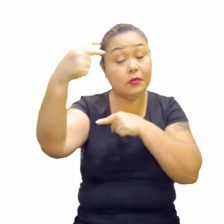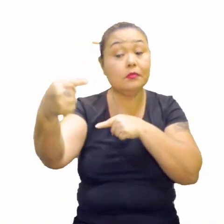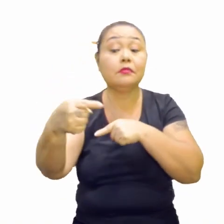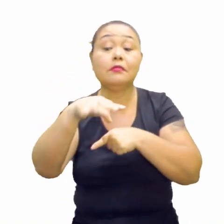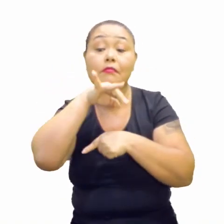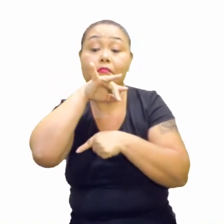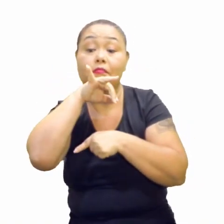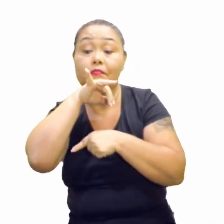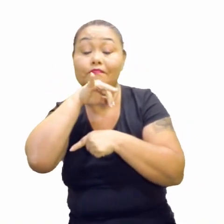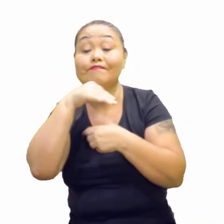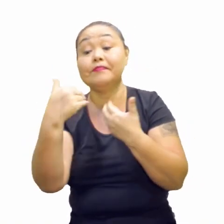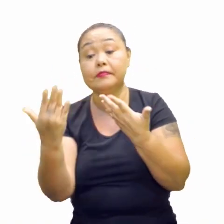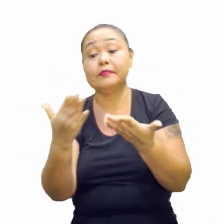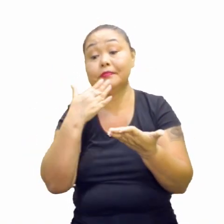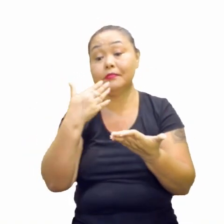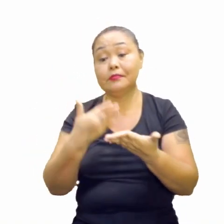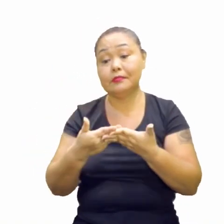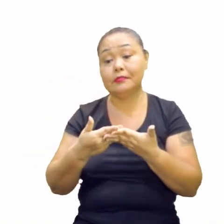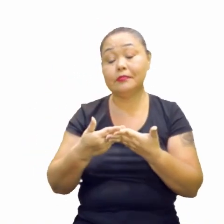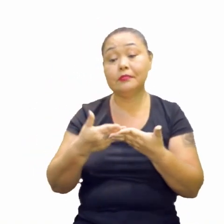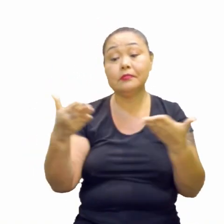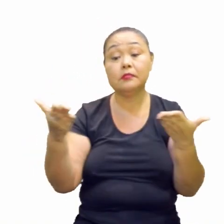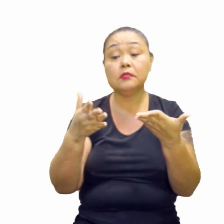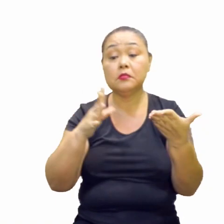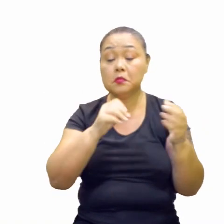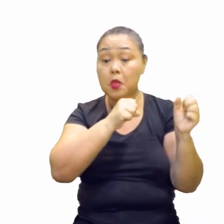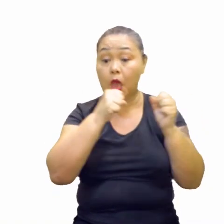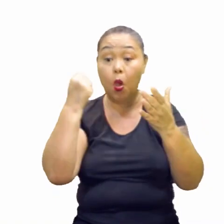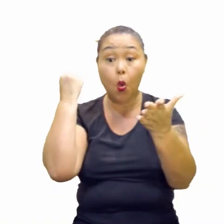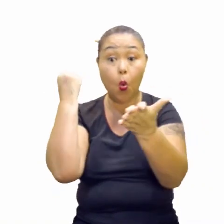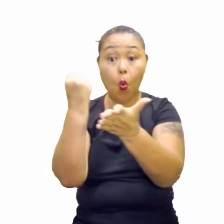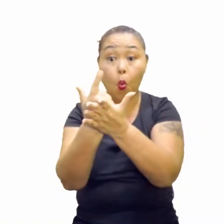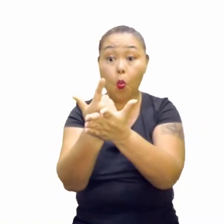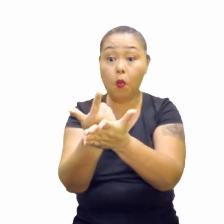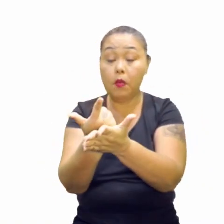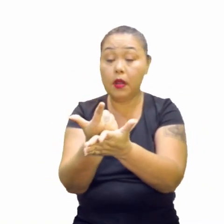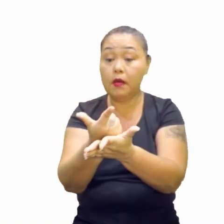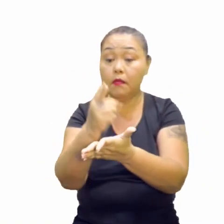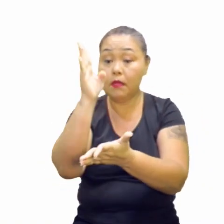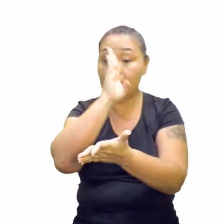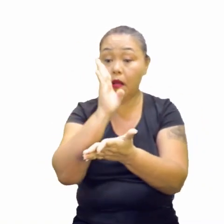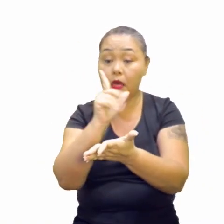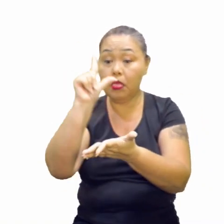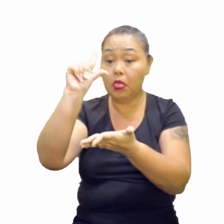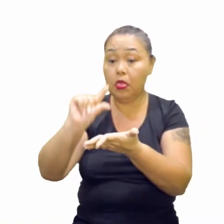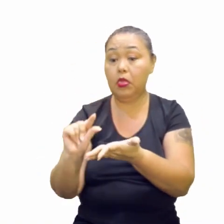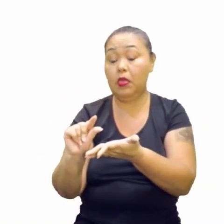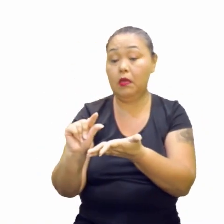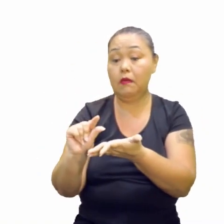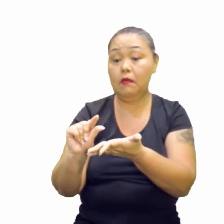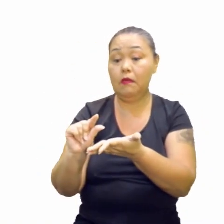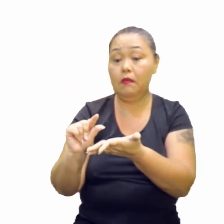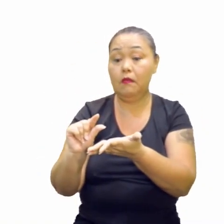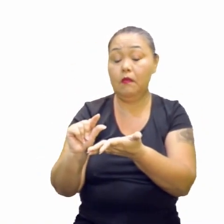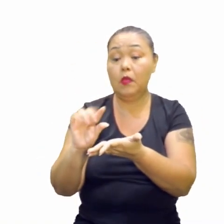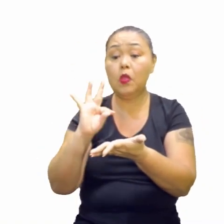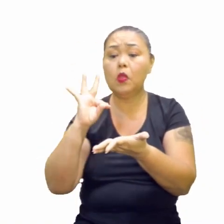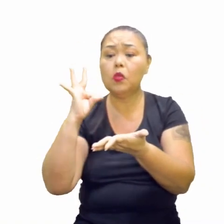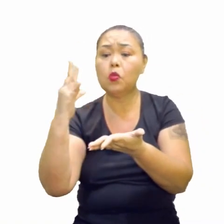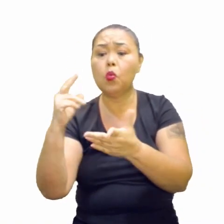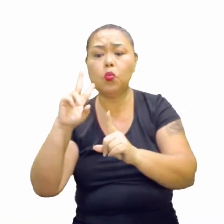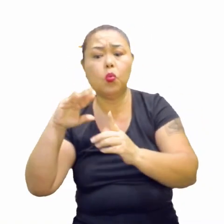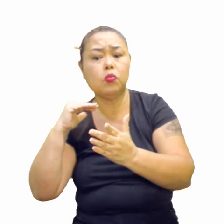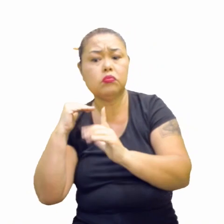Incrível. Hoje o poder de compra do brasileiro está muito baixo. Tudo aumentou.